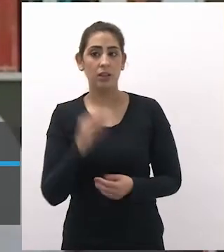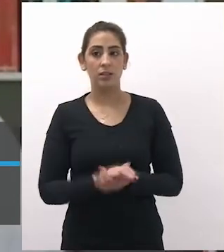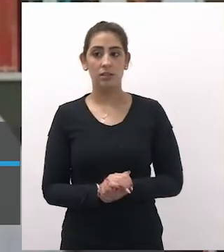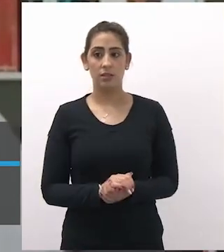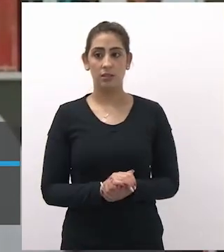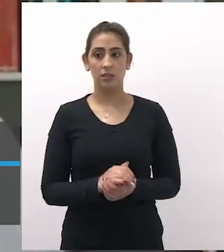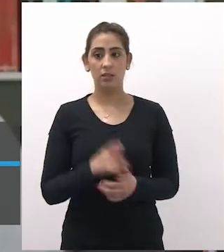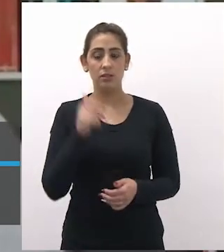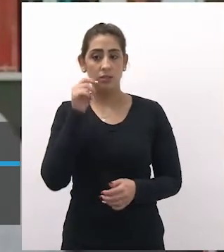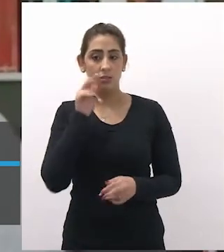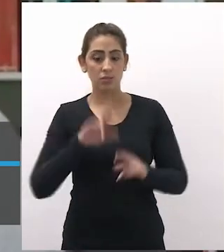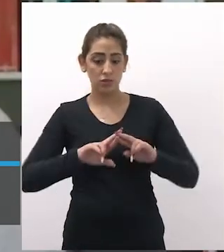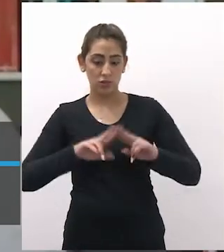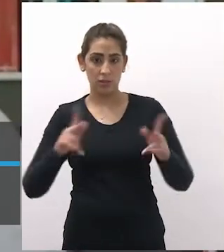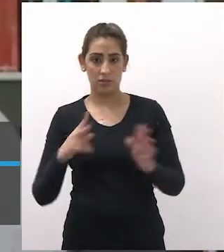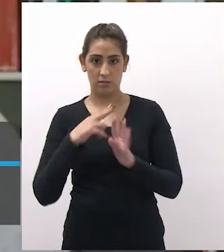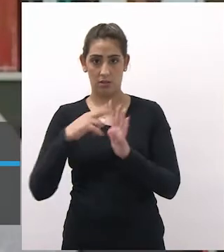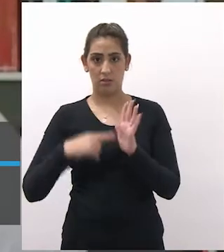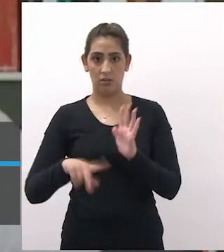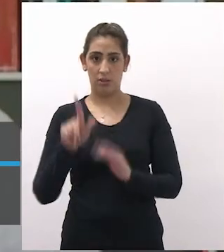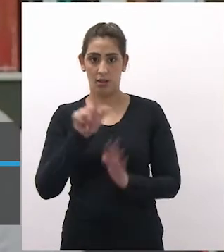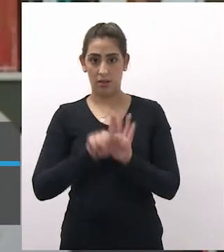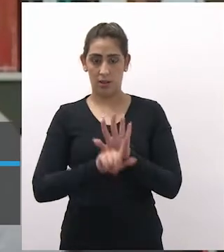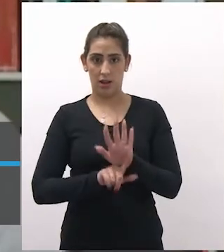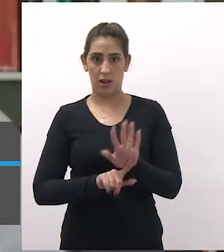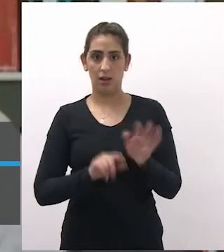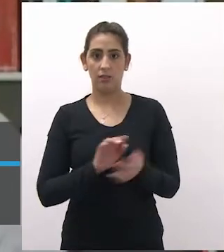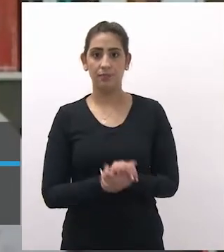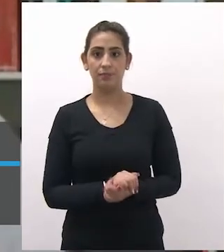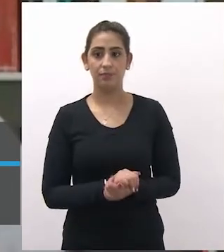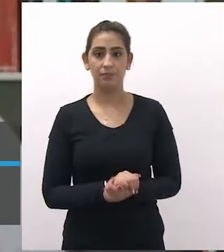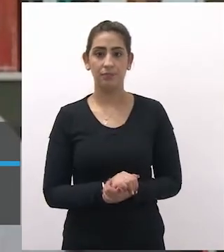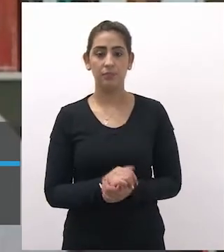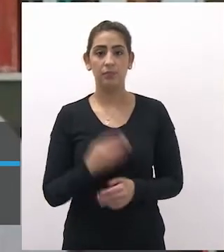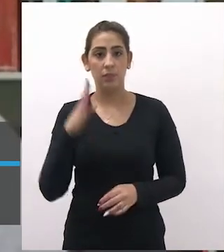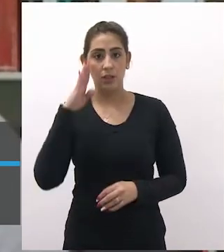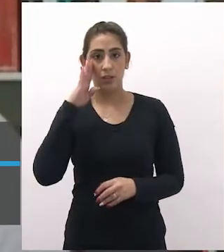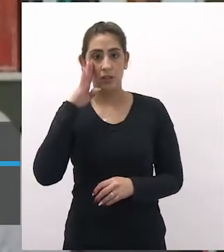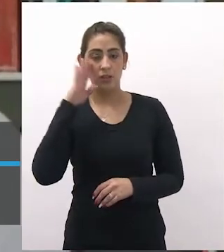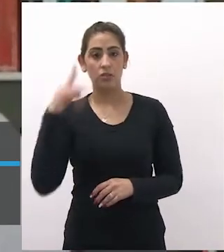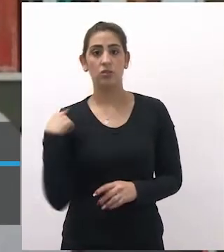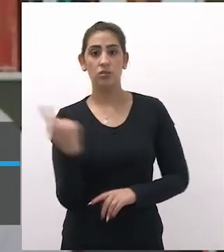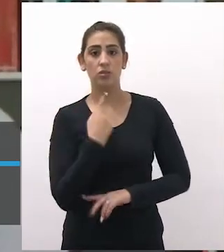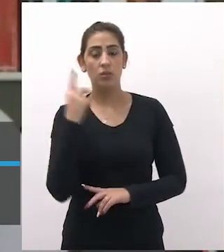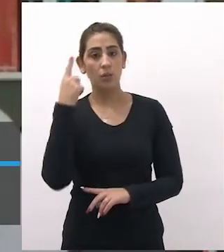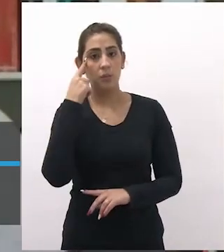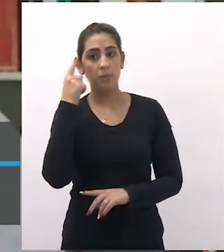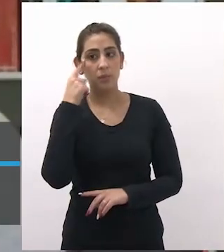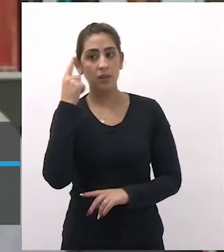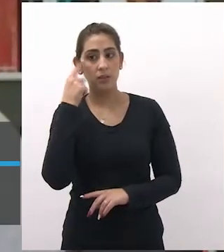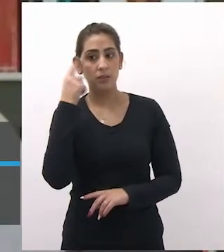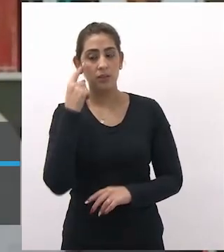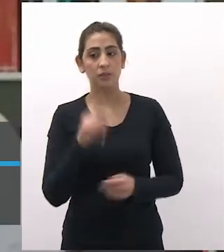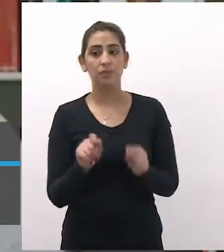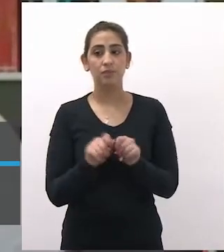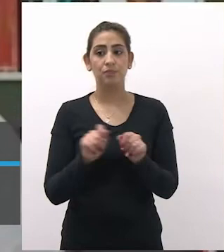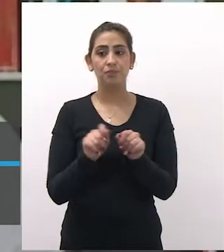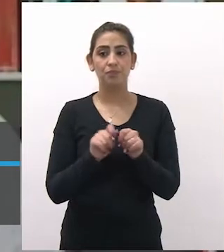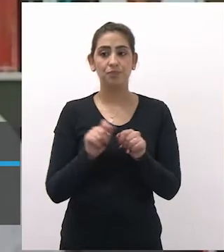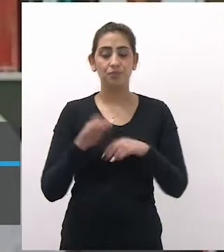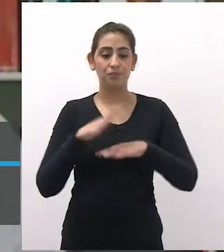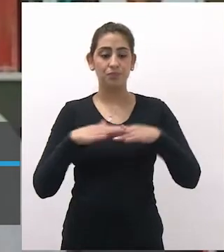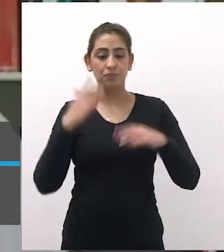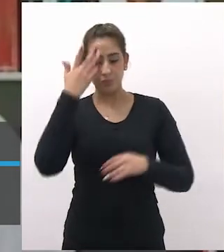leitura, experiências literárias. E aí, a princípio, a gente só pensou em elencar algumas bibliografias de algumas